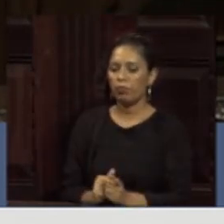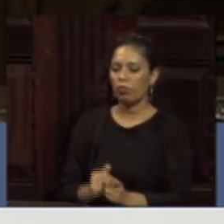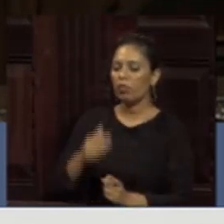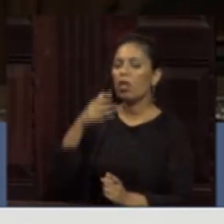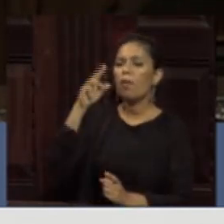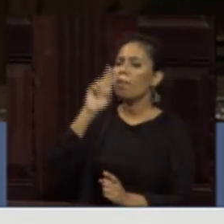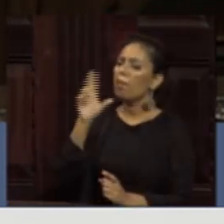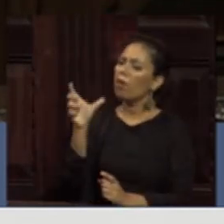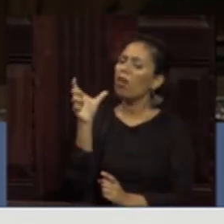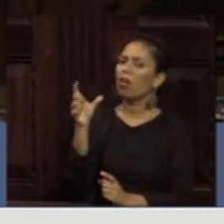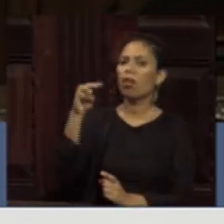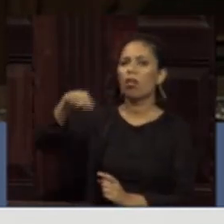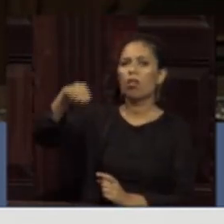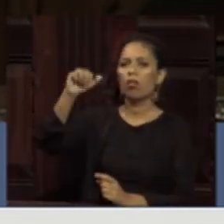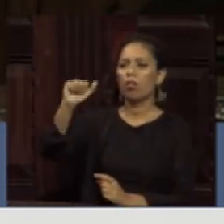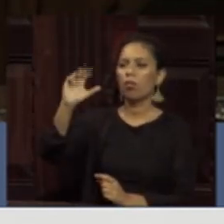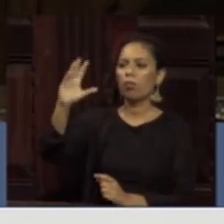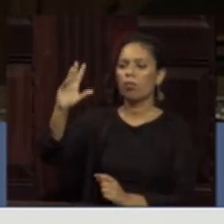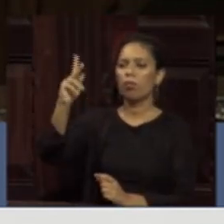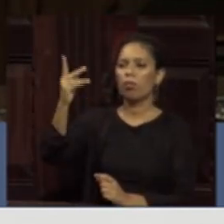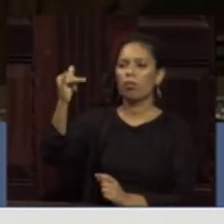Machismo cultural,